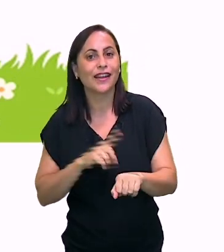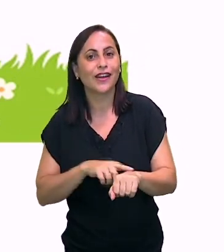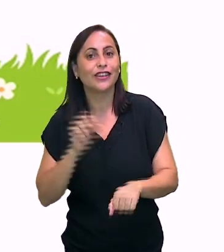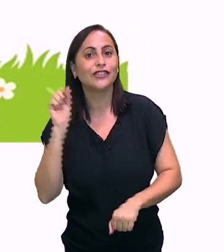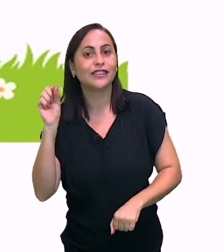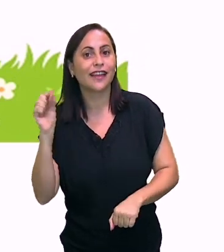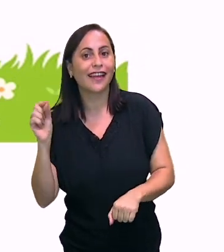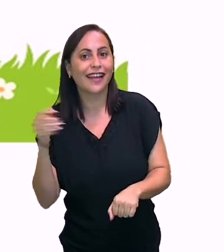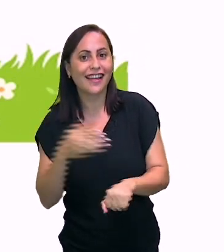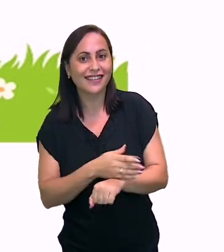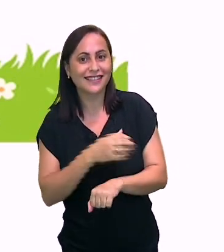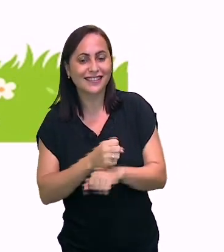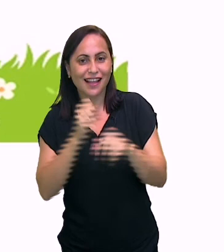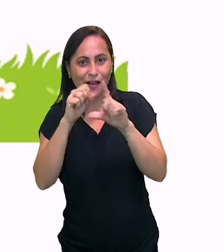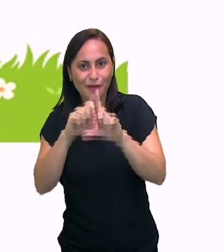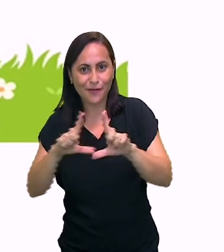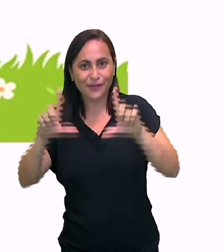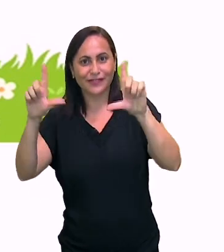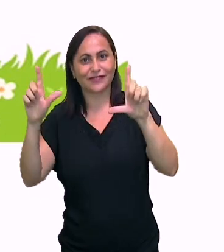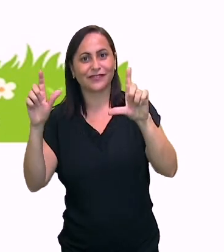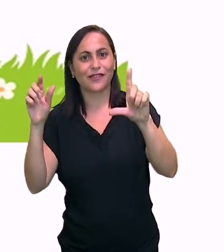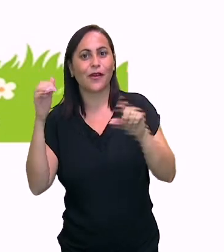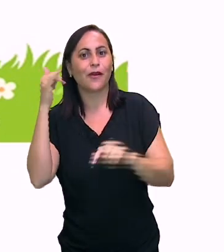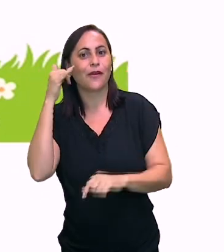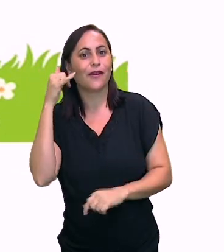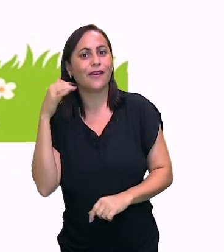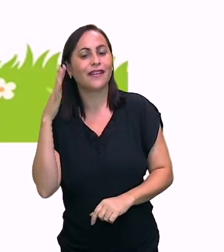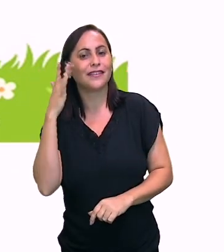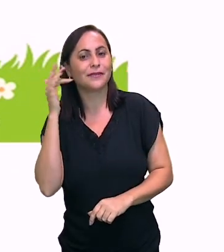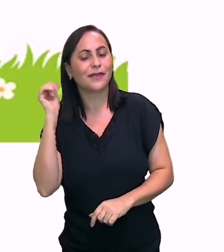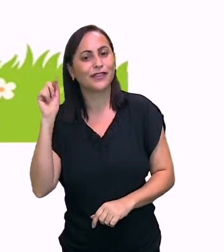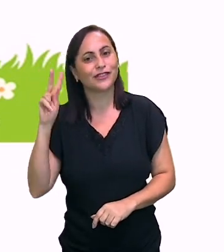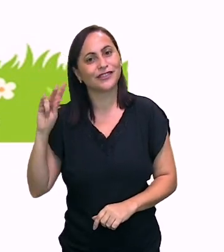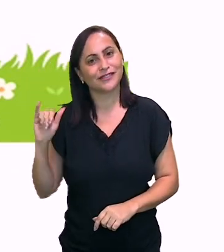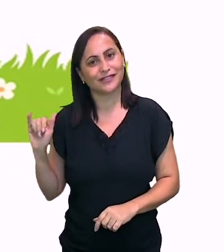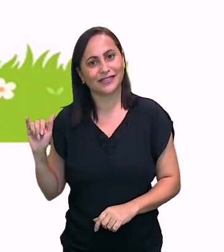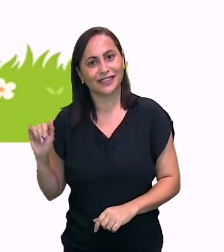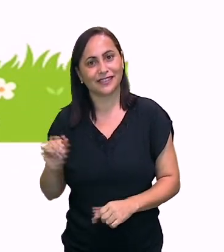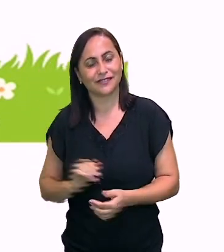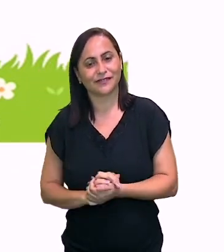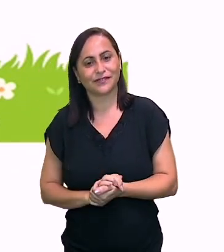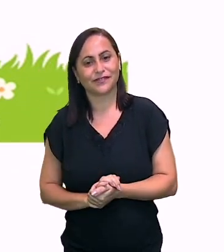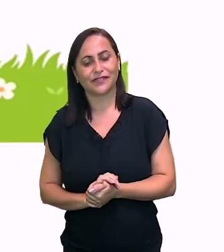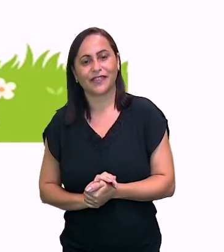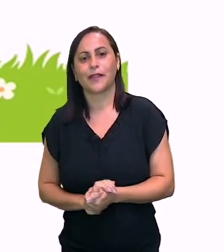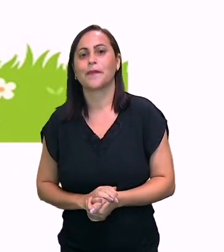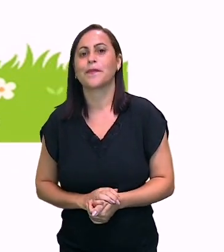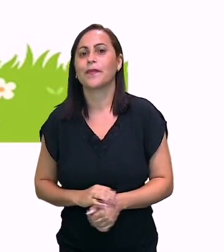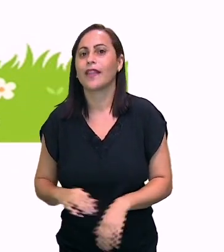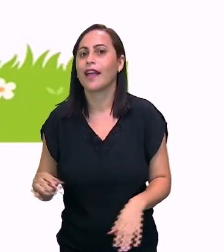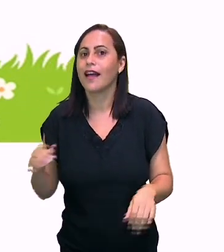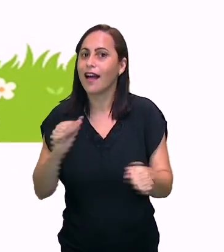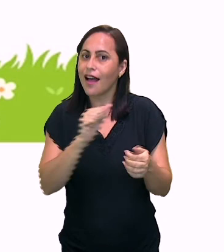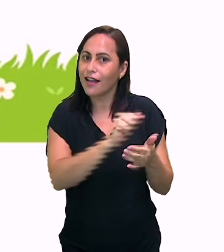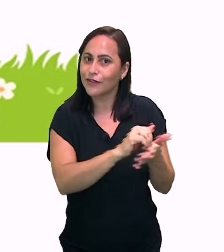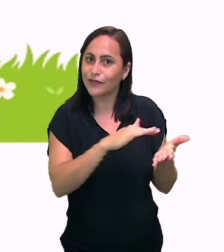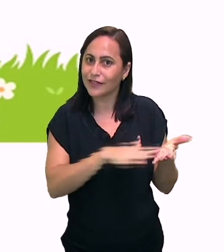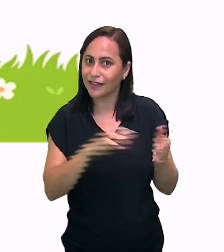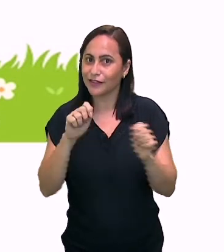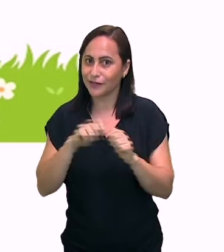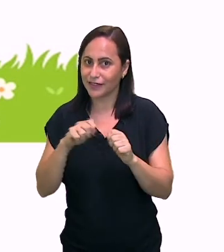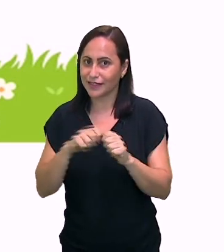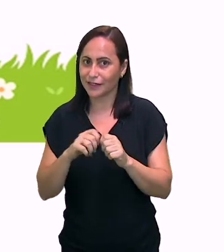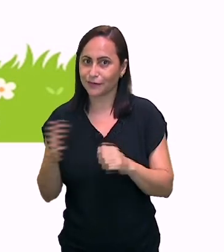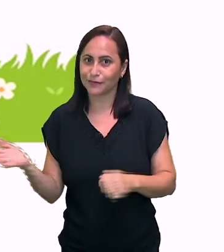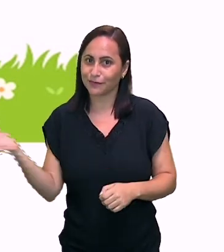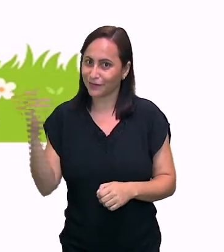plataforma SMED GV e fazer as atividades. Vamos lá? Aponte a câmera do